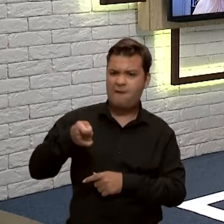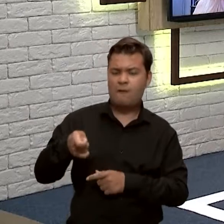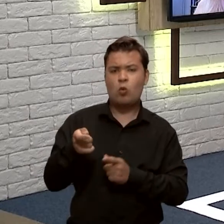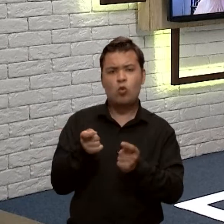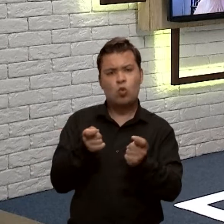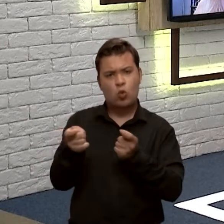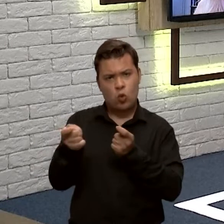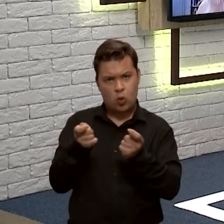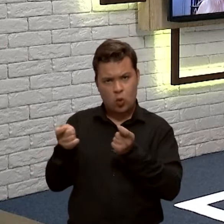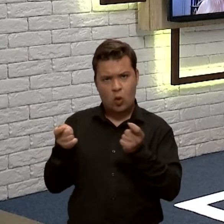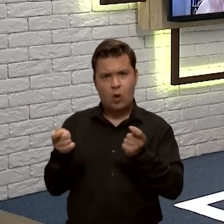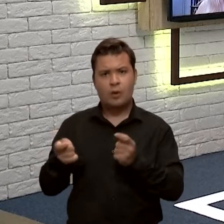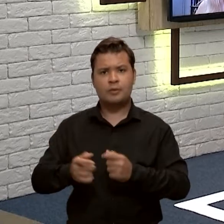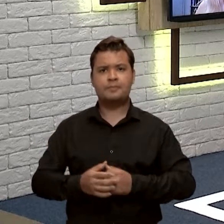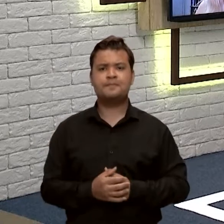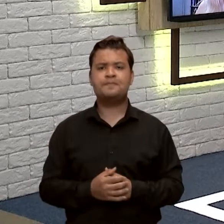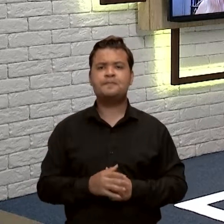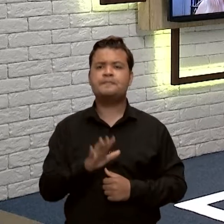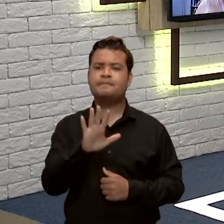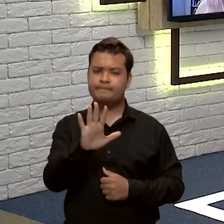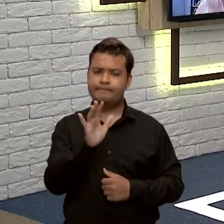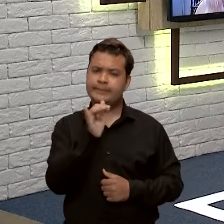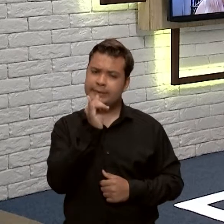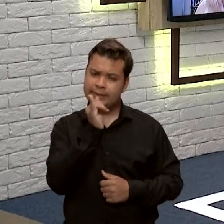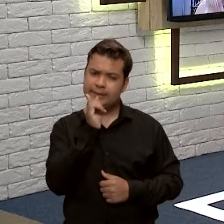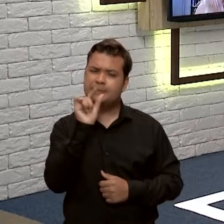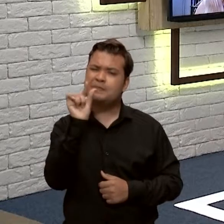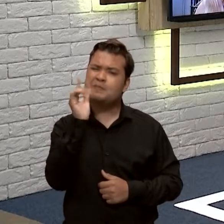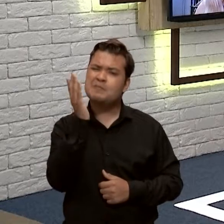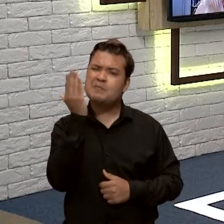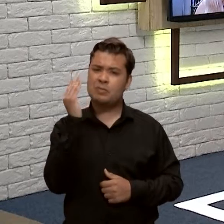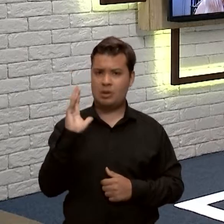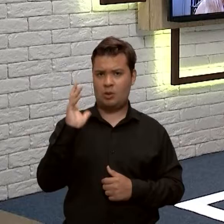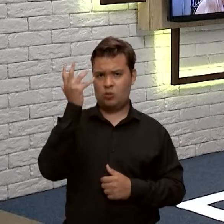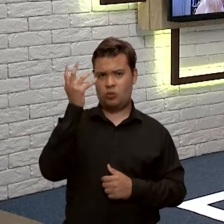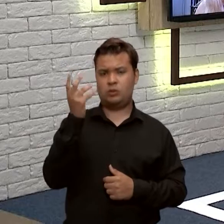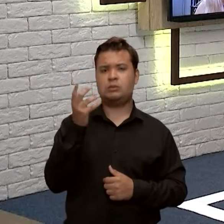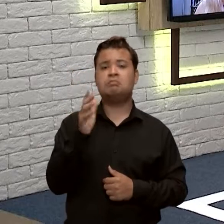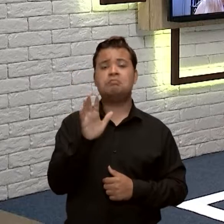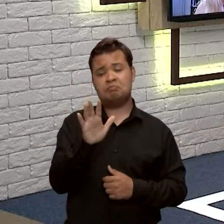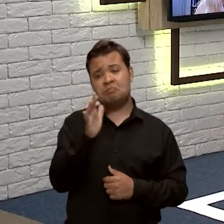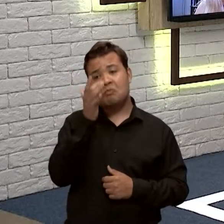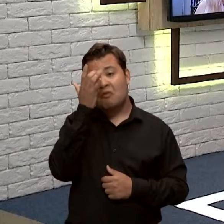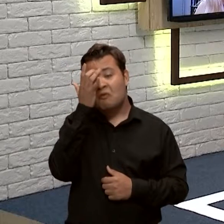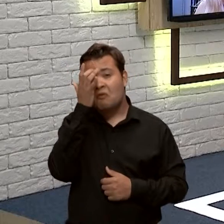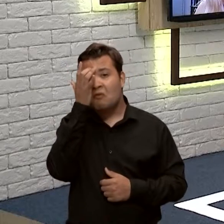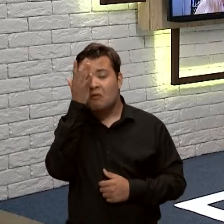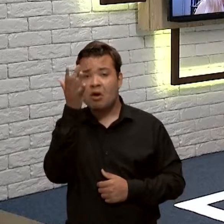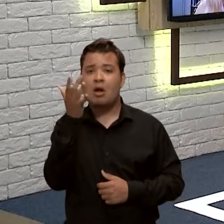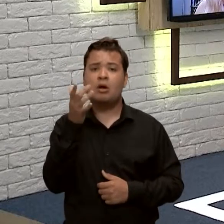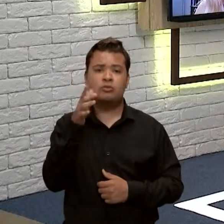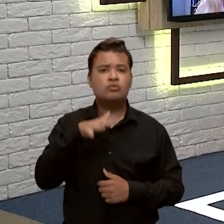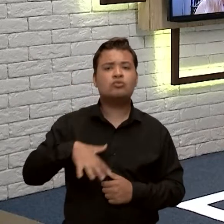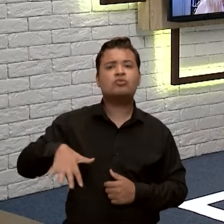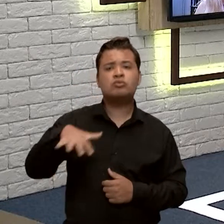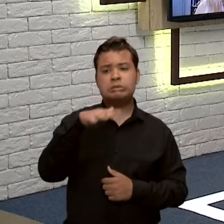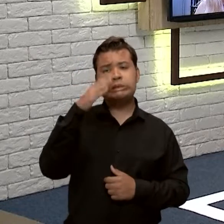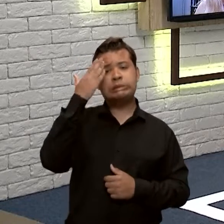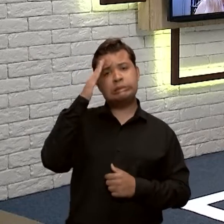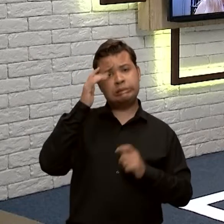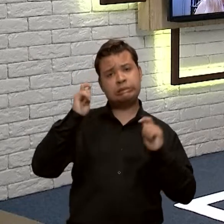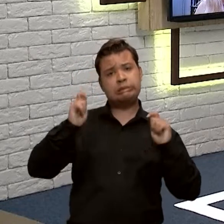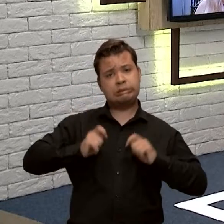dominação. Vou dar um exemplo mais recente, que é fácil para todo mundo